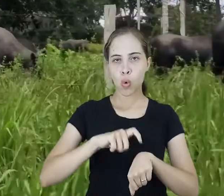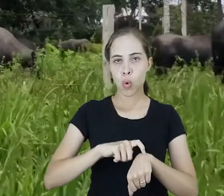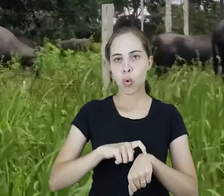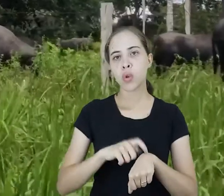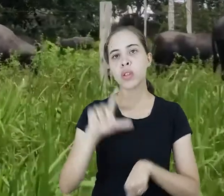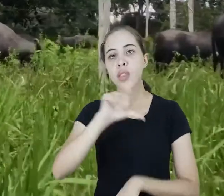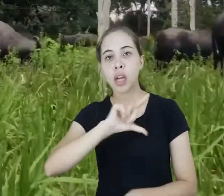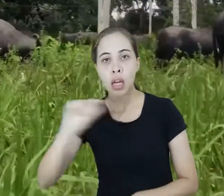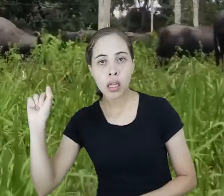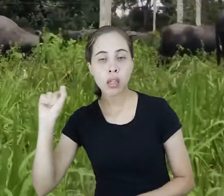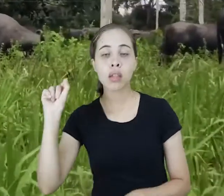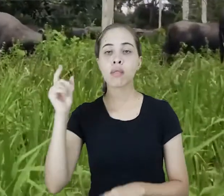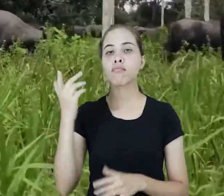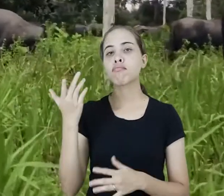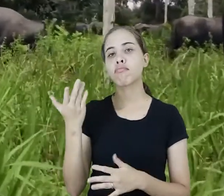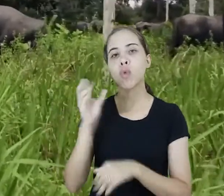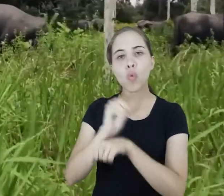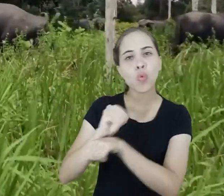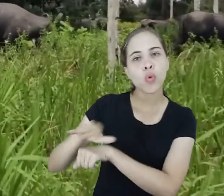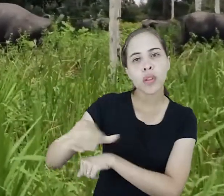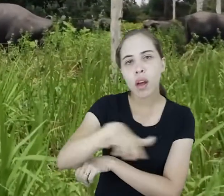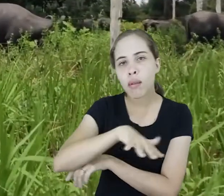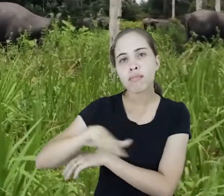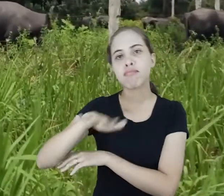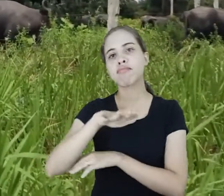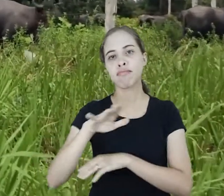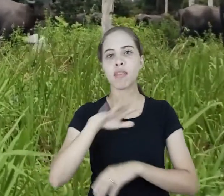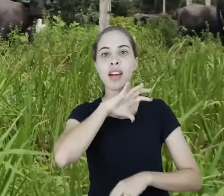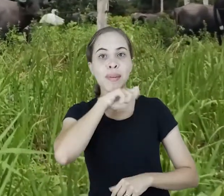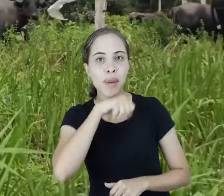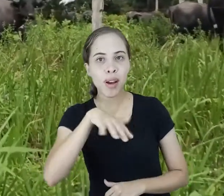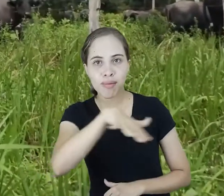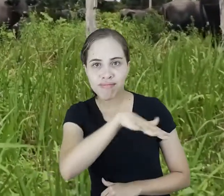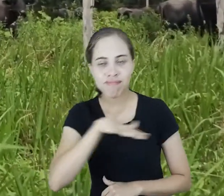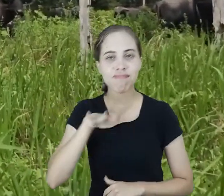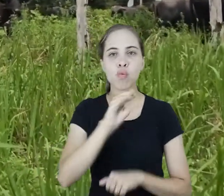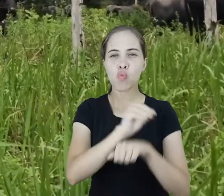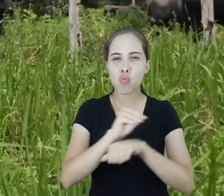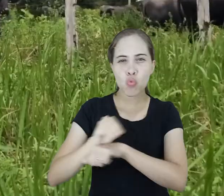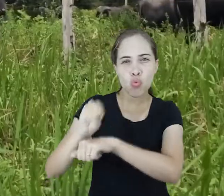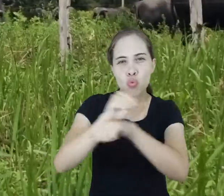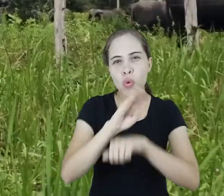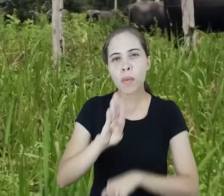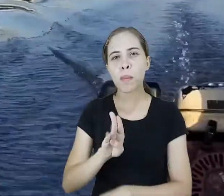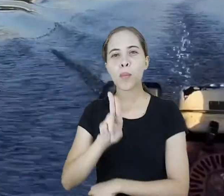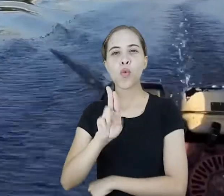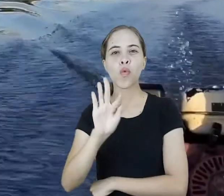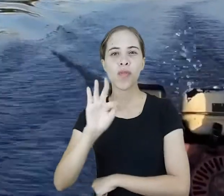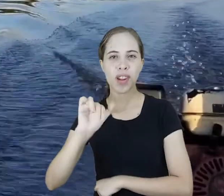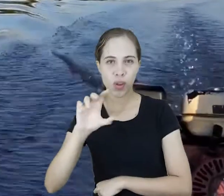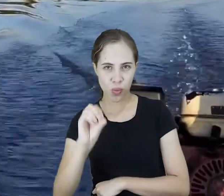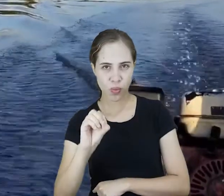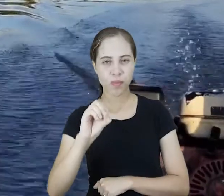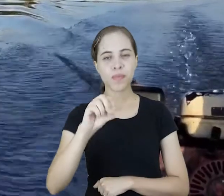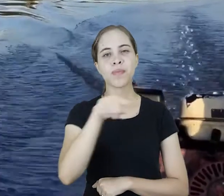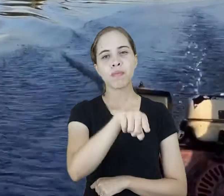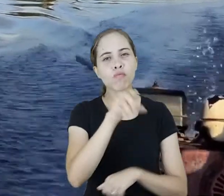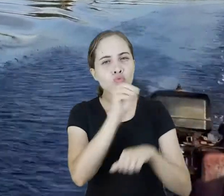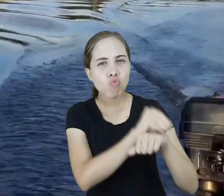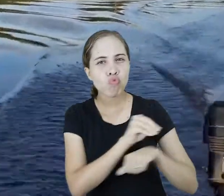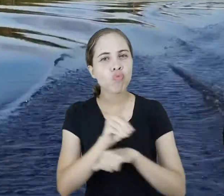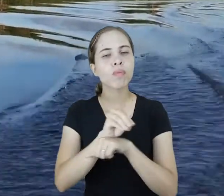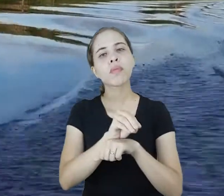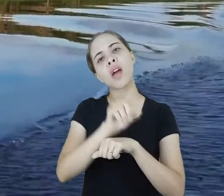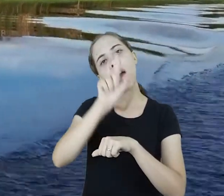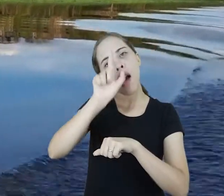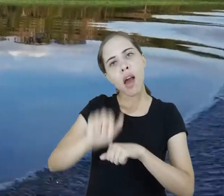cuidar dos búfalos da nossa família, que a gente costumava cuidar de búfalos. Então, era